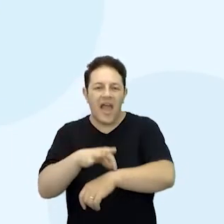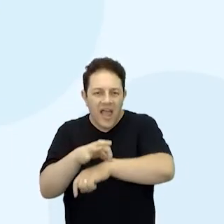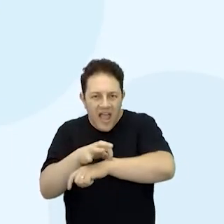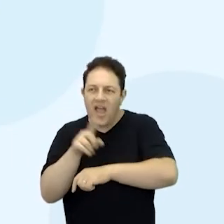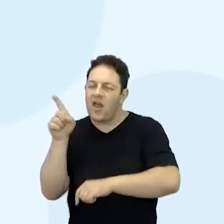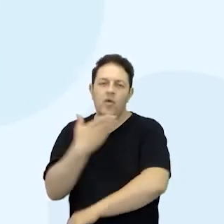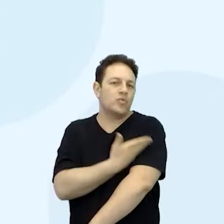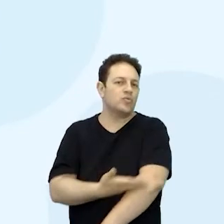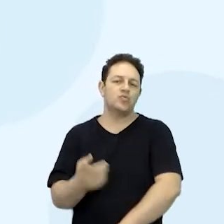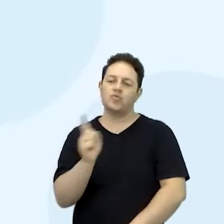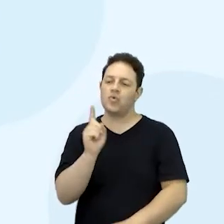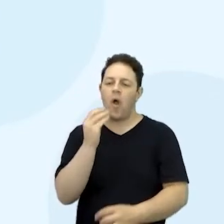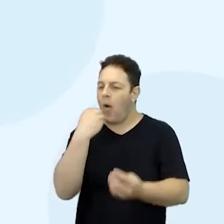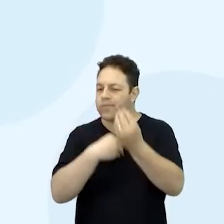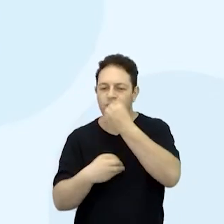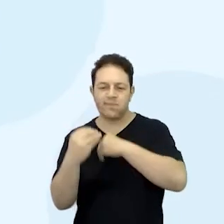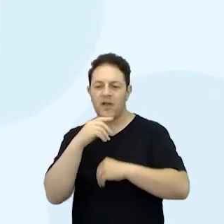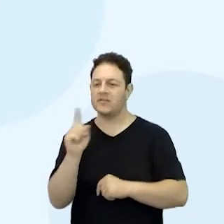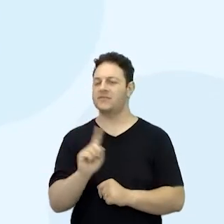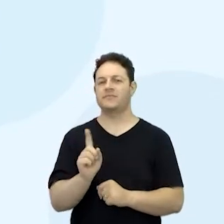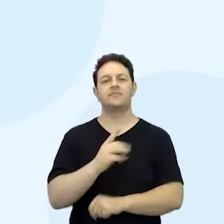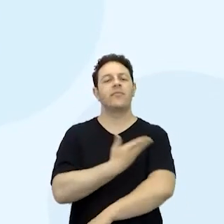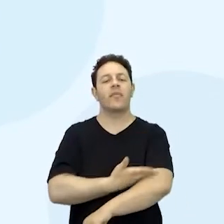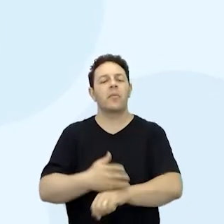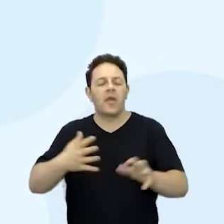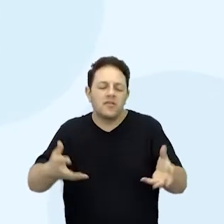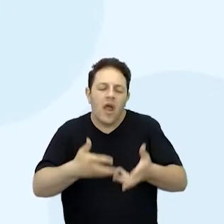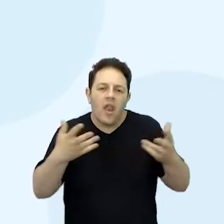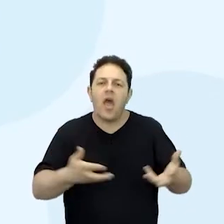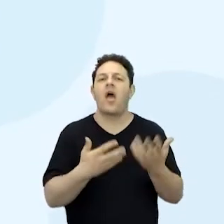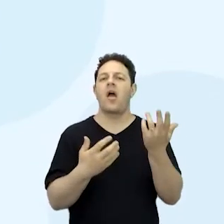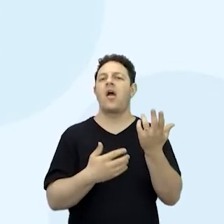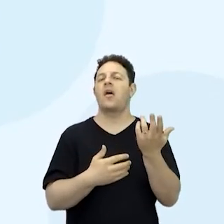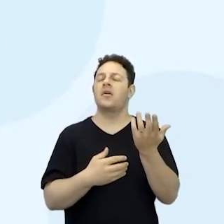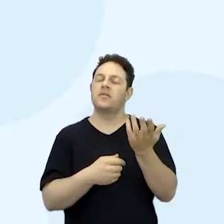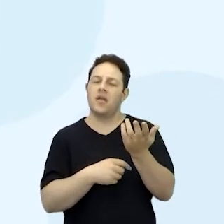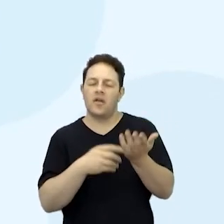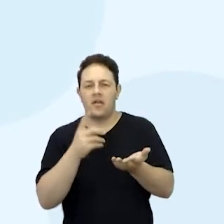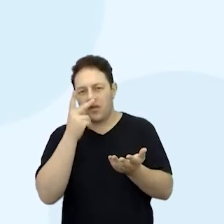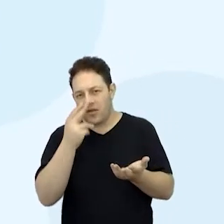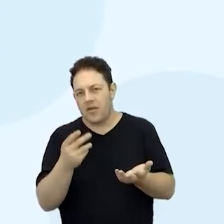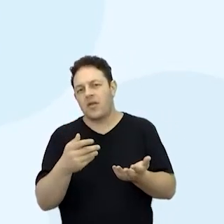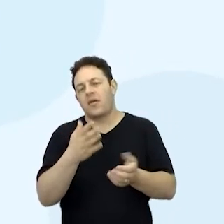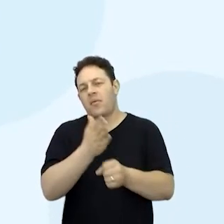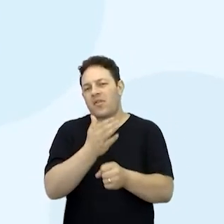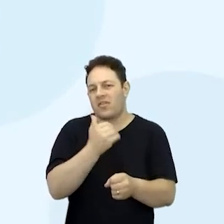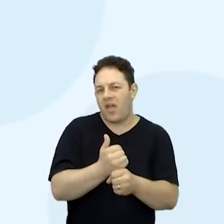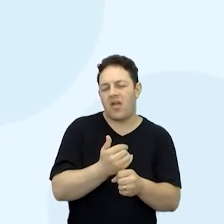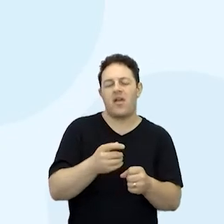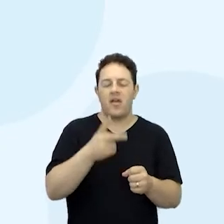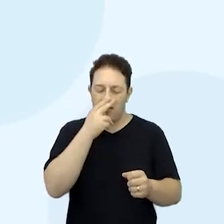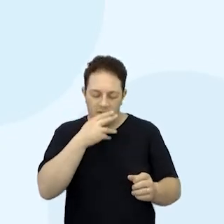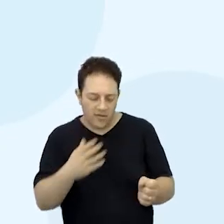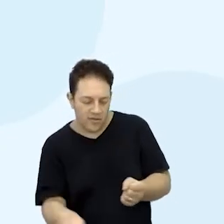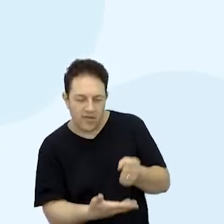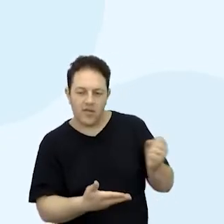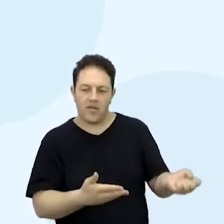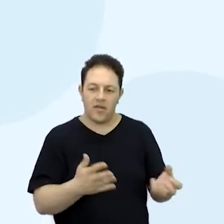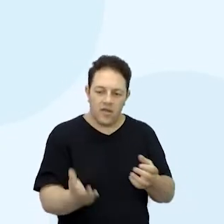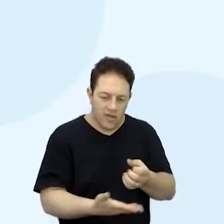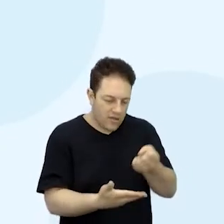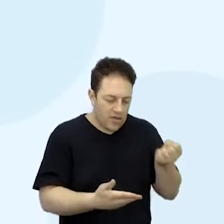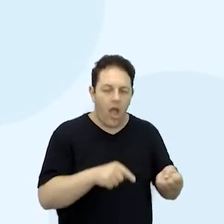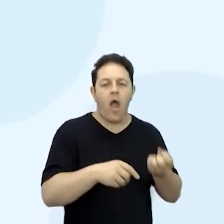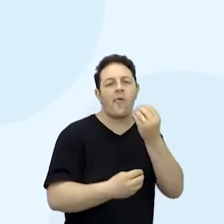não era consumida aí com muita regularidade então eles eram muito mais colar Ah e não tinham